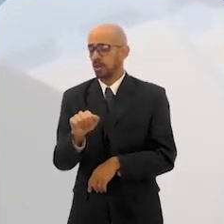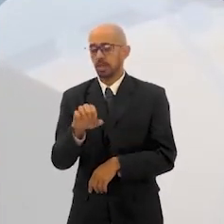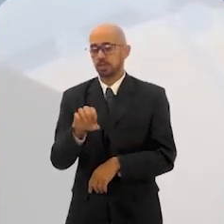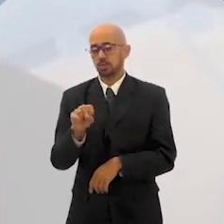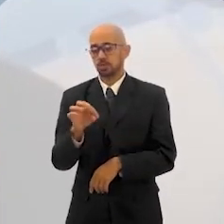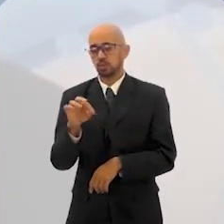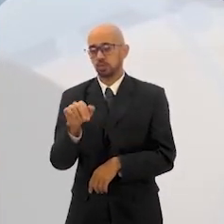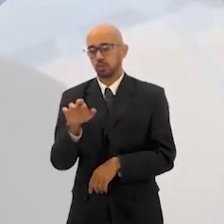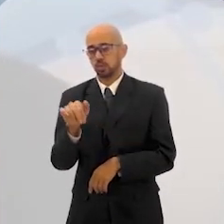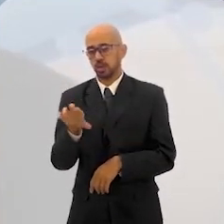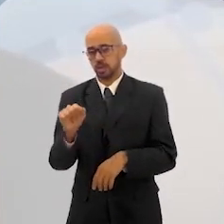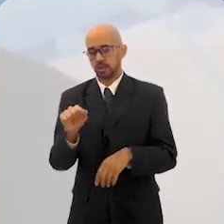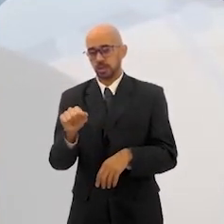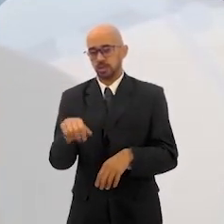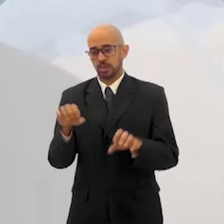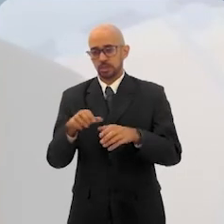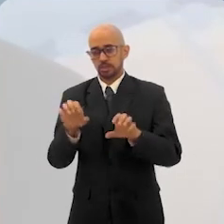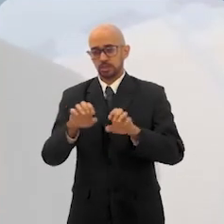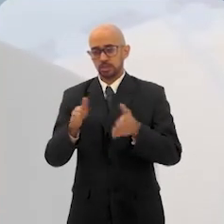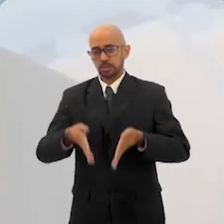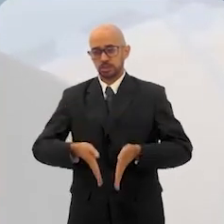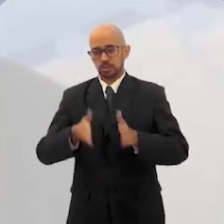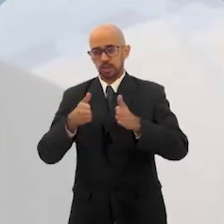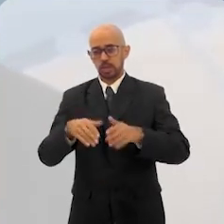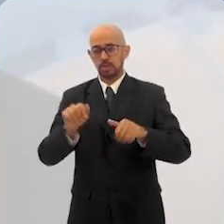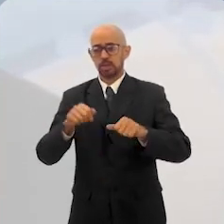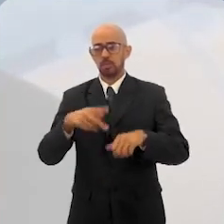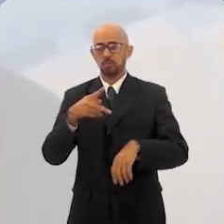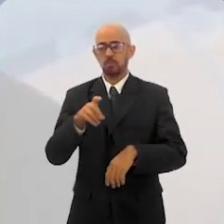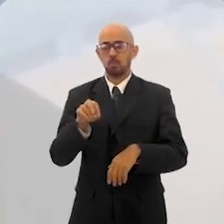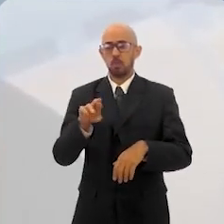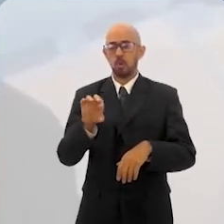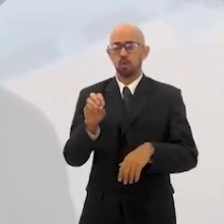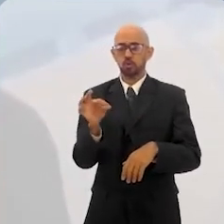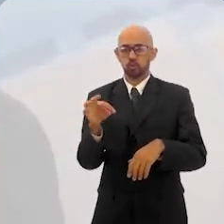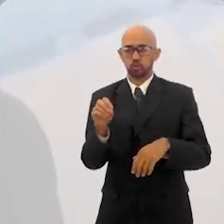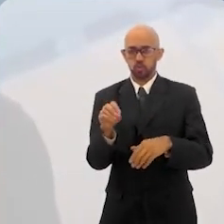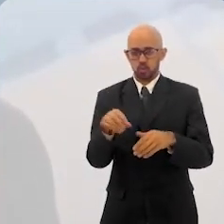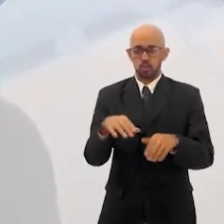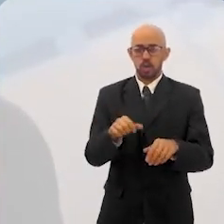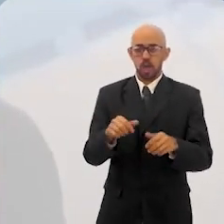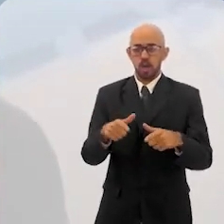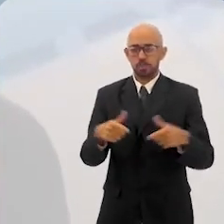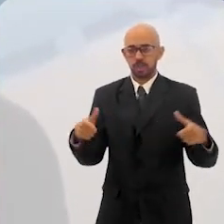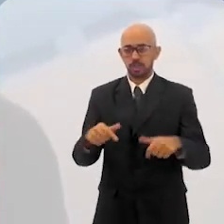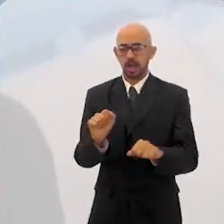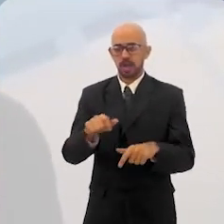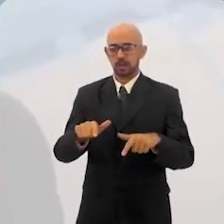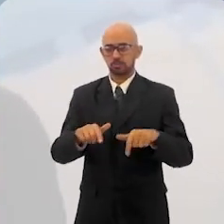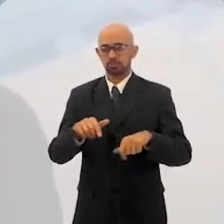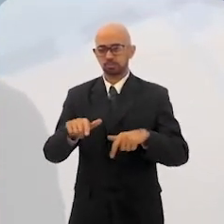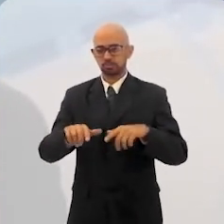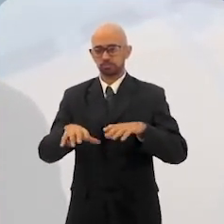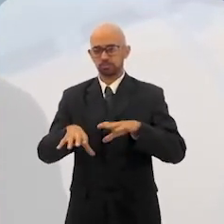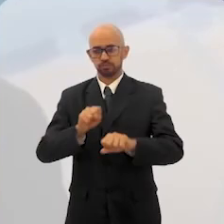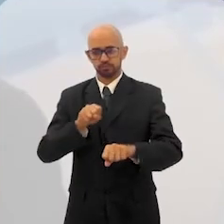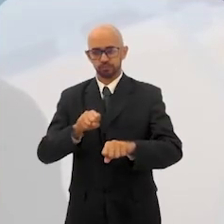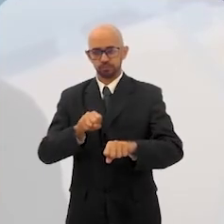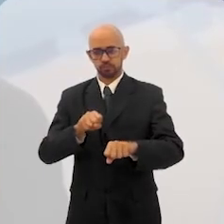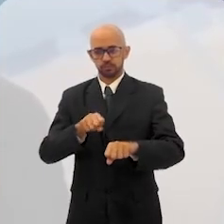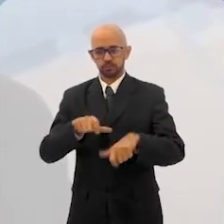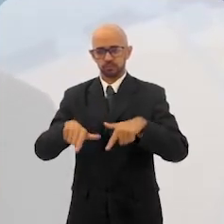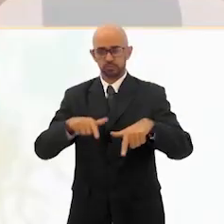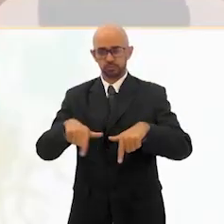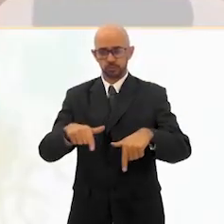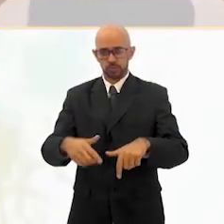rodovias. Então, assim, a educação profissional, ela ajuda nisso. Então, aumentar novos postos de formação no estado do Rio de